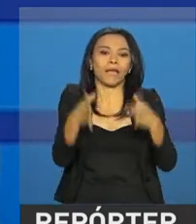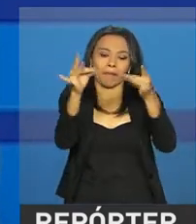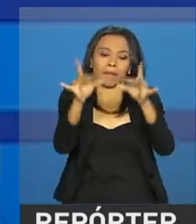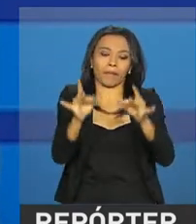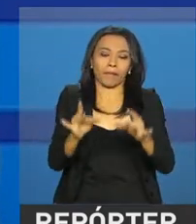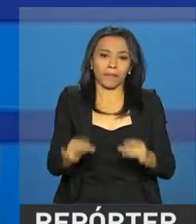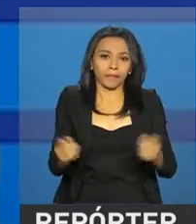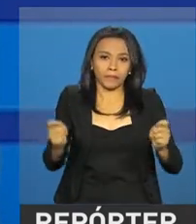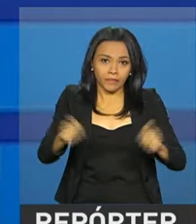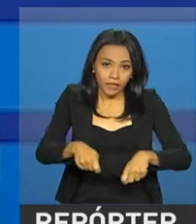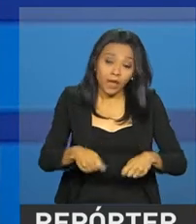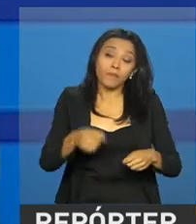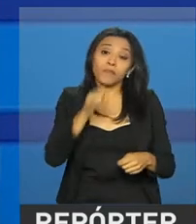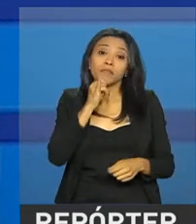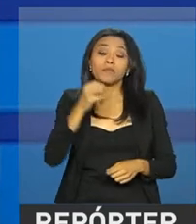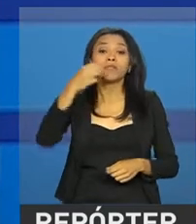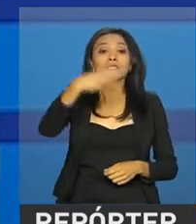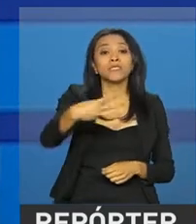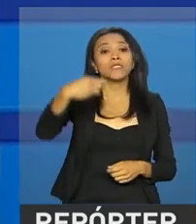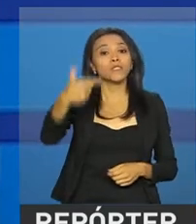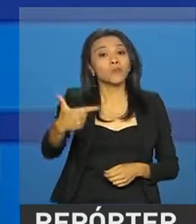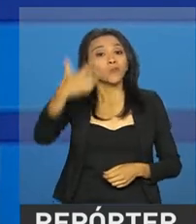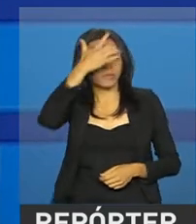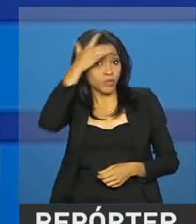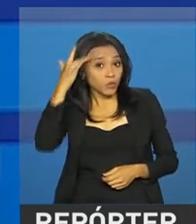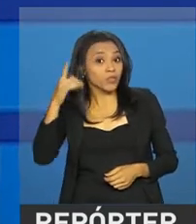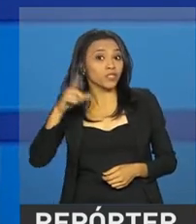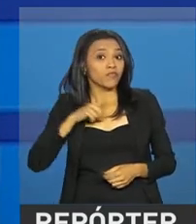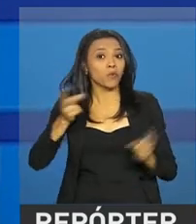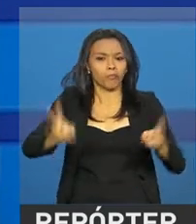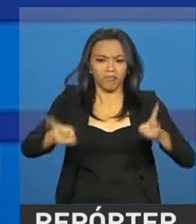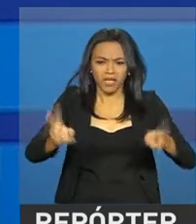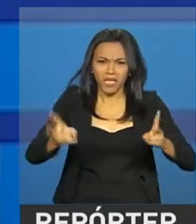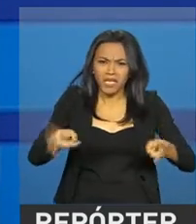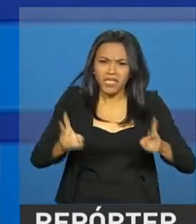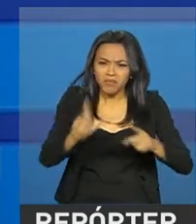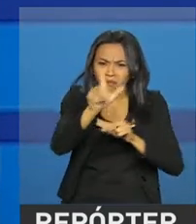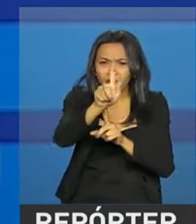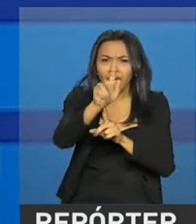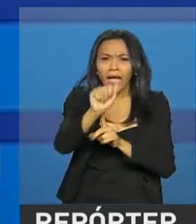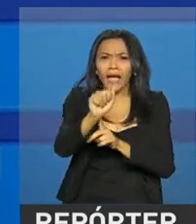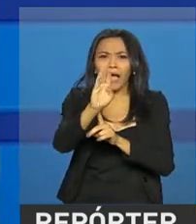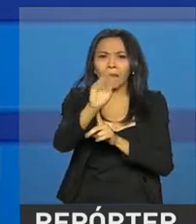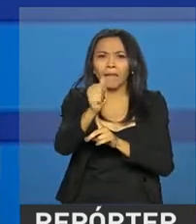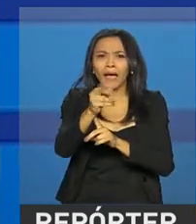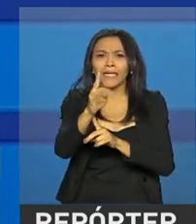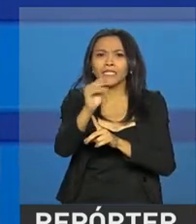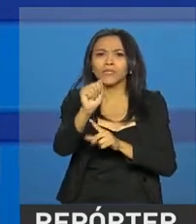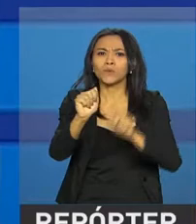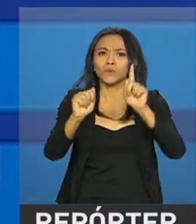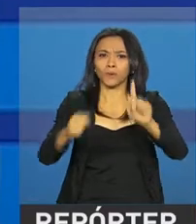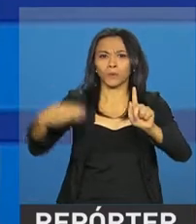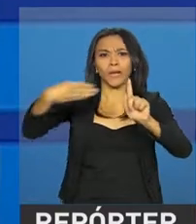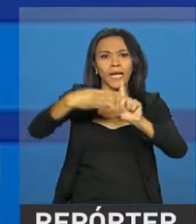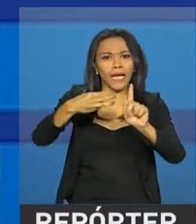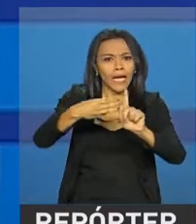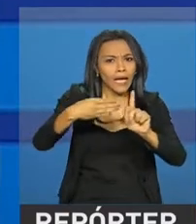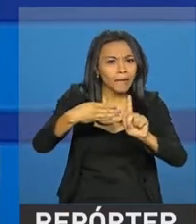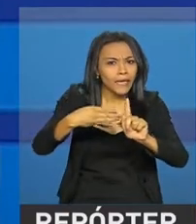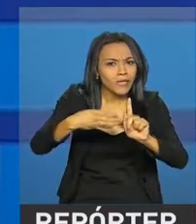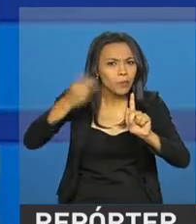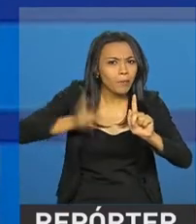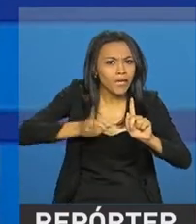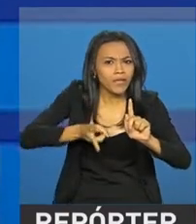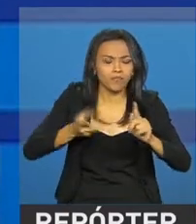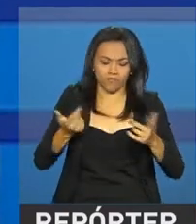o seguinte, 32 pessoas tiveram exatamente o mesmo gabarito. É algo suspeito, não é? Matematicamente é improvável. Então, quando você